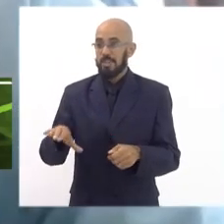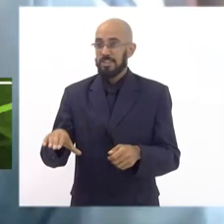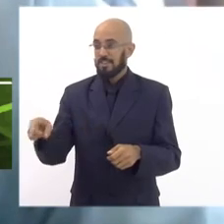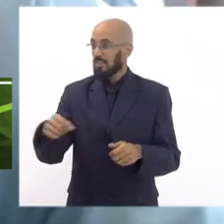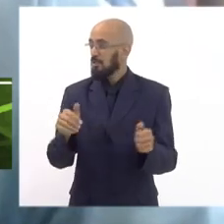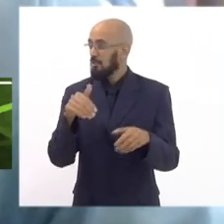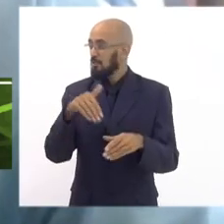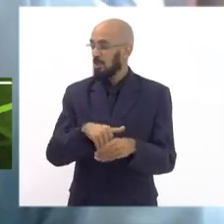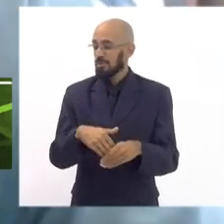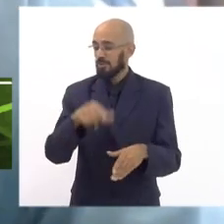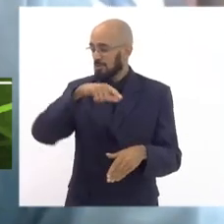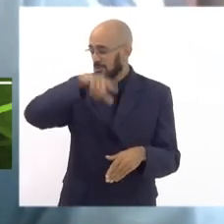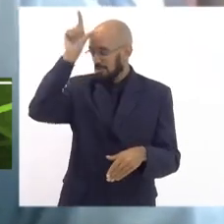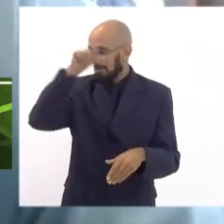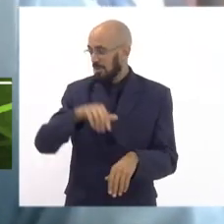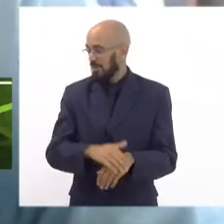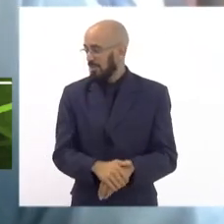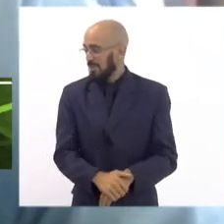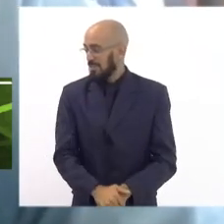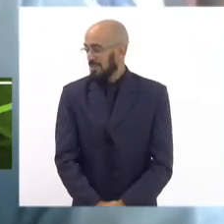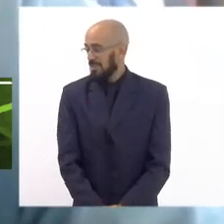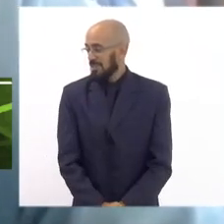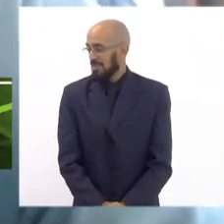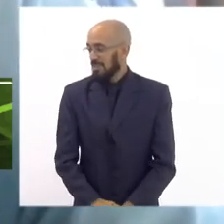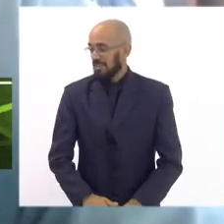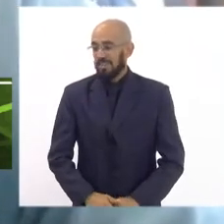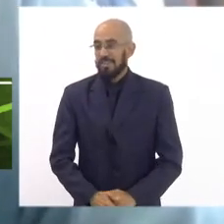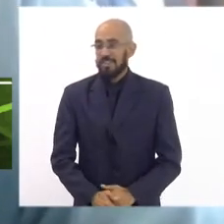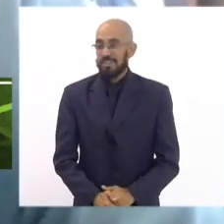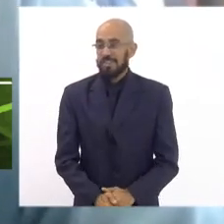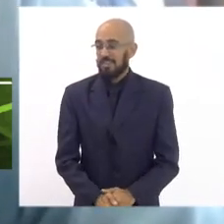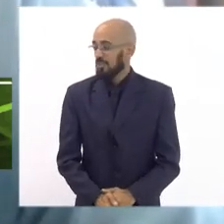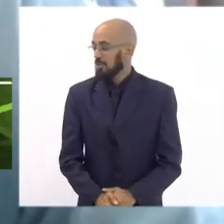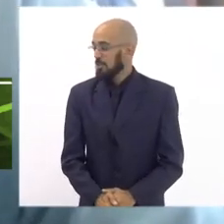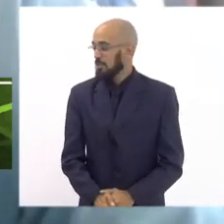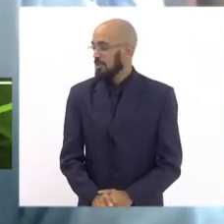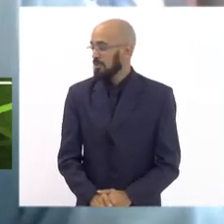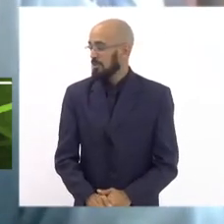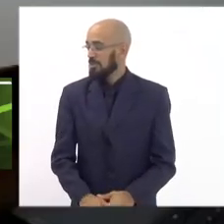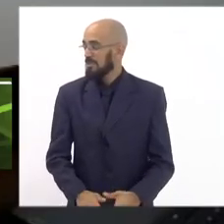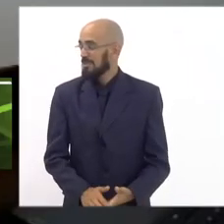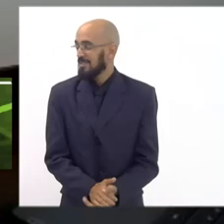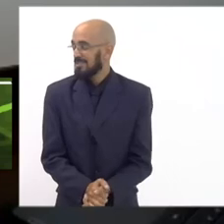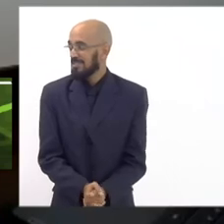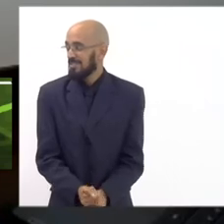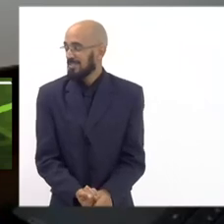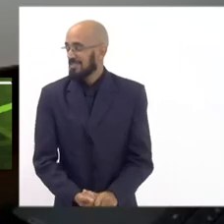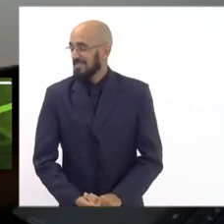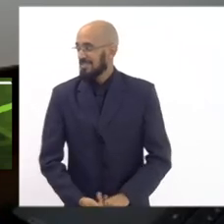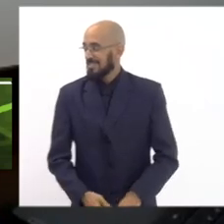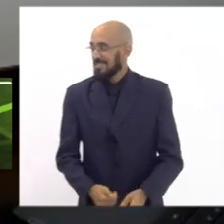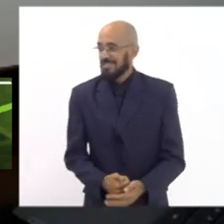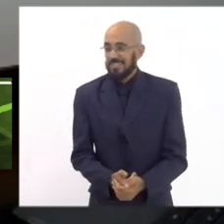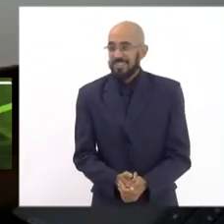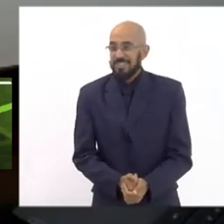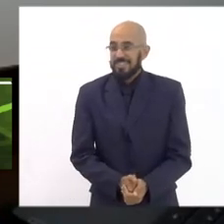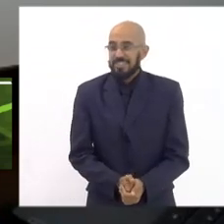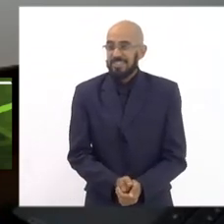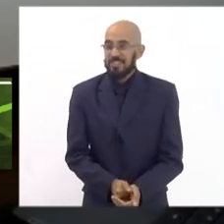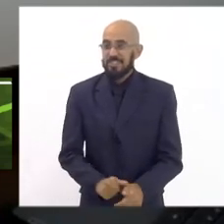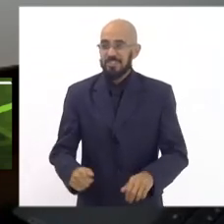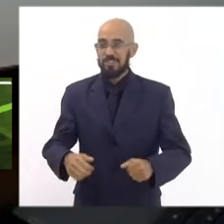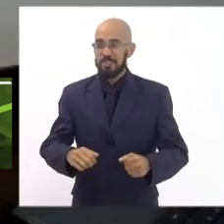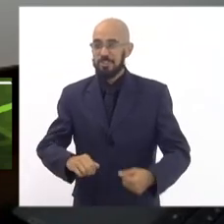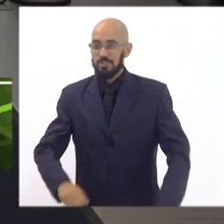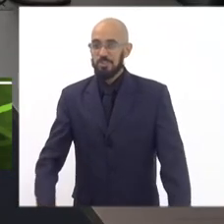com o Luiz Paulo. Dois. Variar. Deputado Valdec. Bom, eu não fiz a discussão porque o Mick está apressado. Eu voto com o Luiz Paulo pela